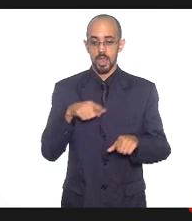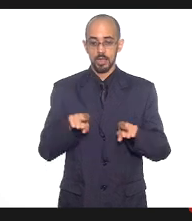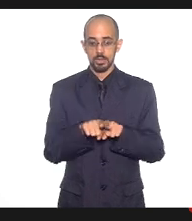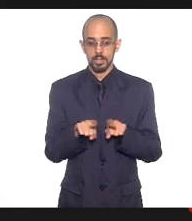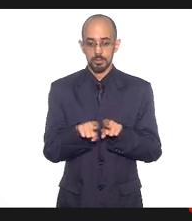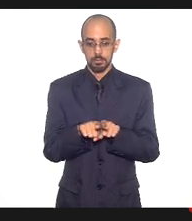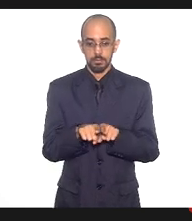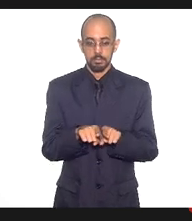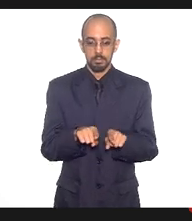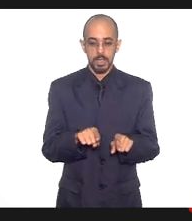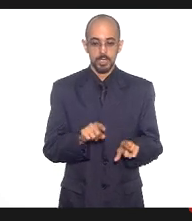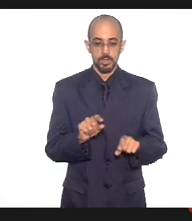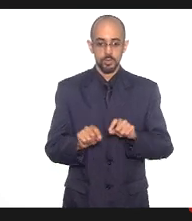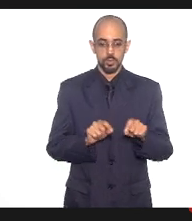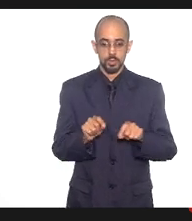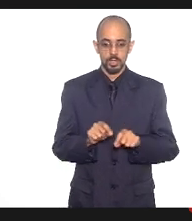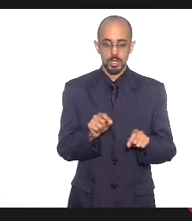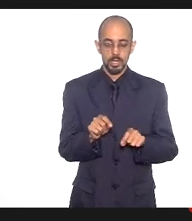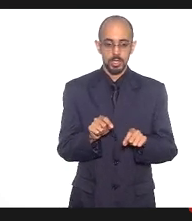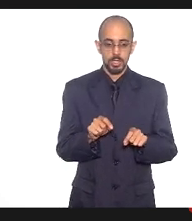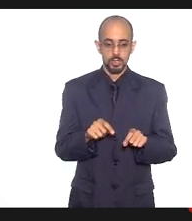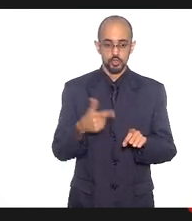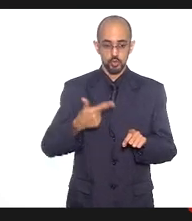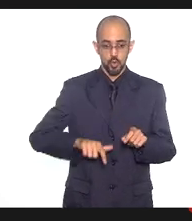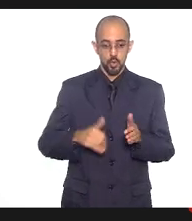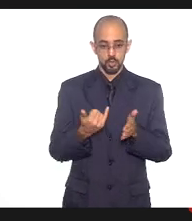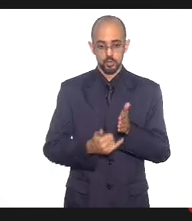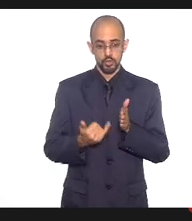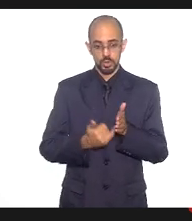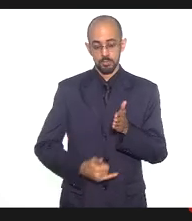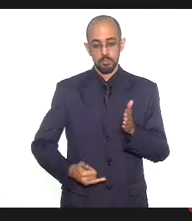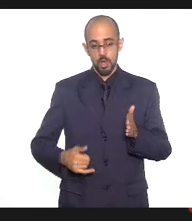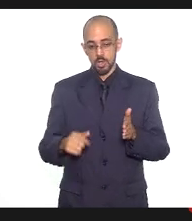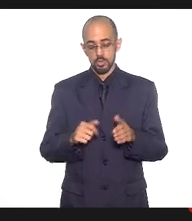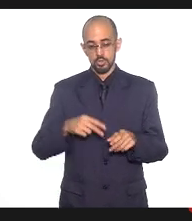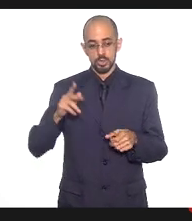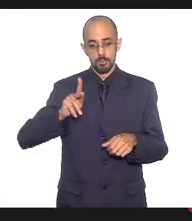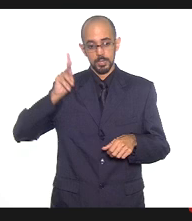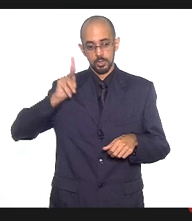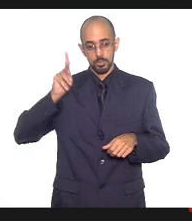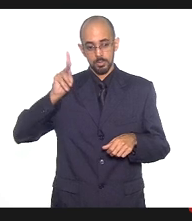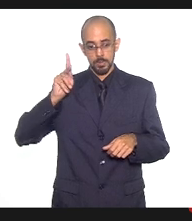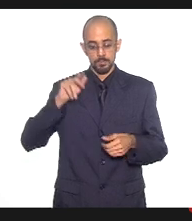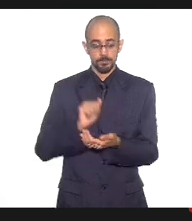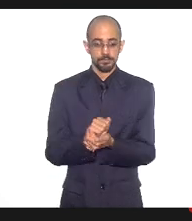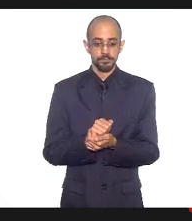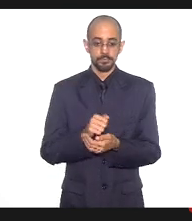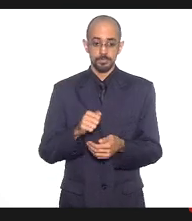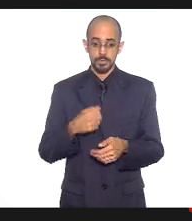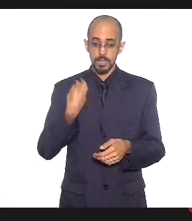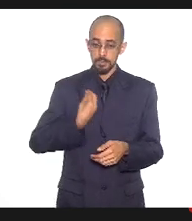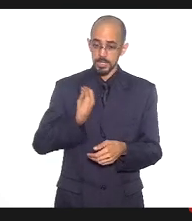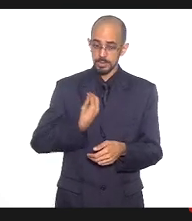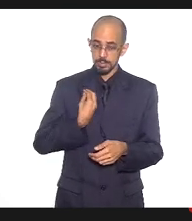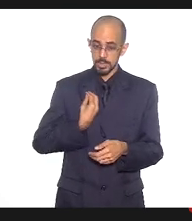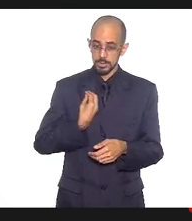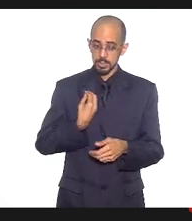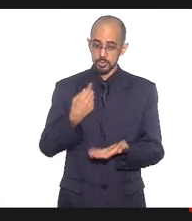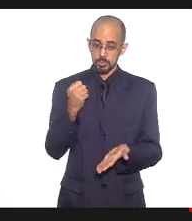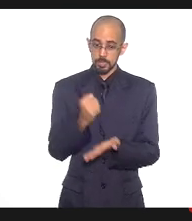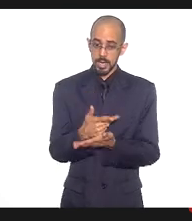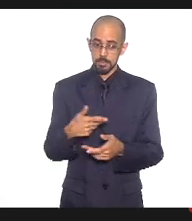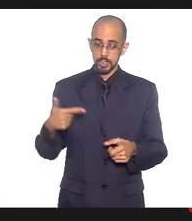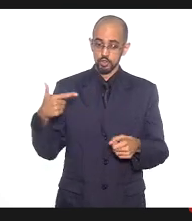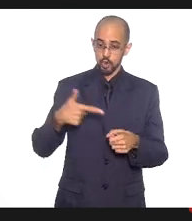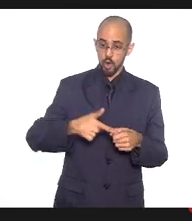outros tributos também arcados pela Petrogal Brasil, no que se refere à participação e royalties, a gente tem um montante aproximado